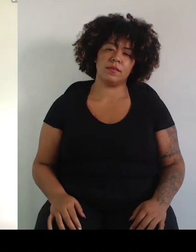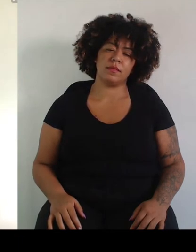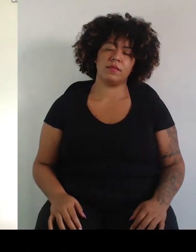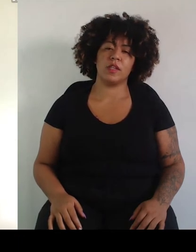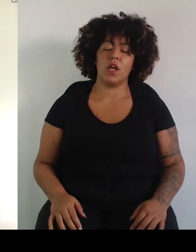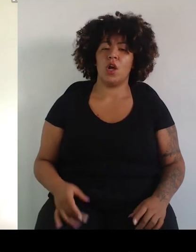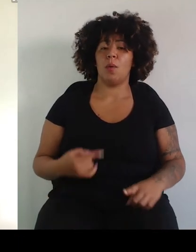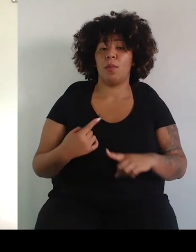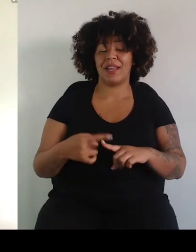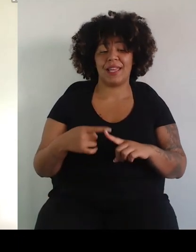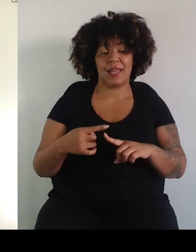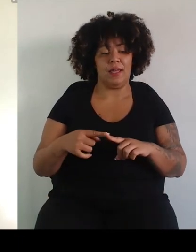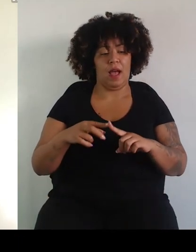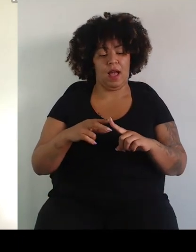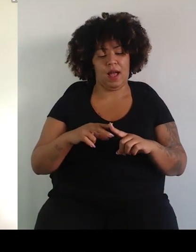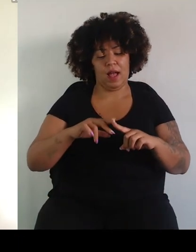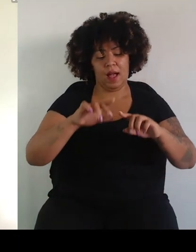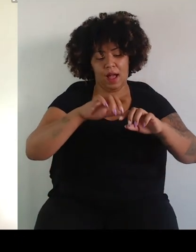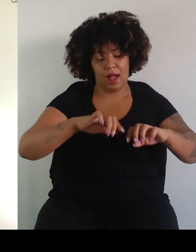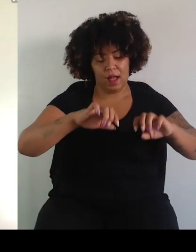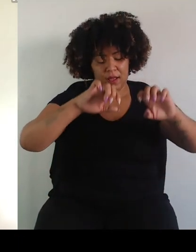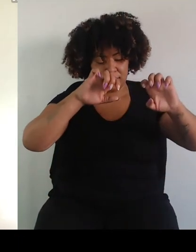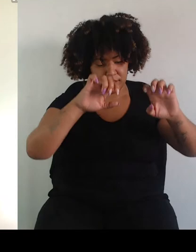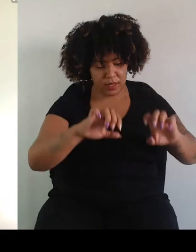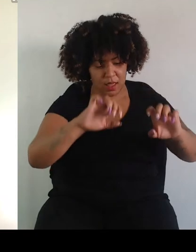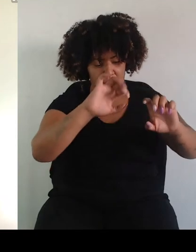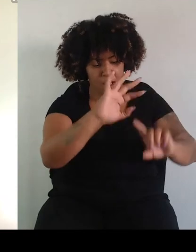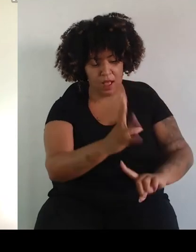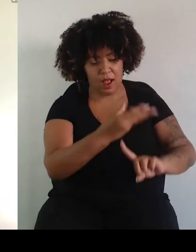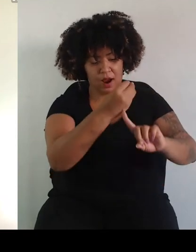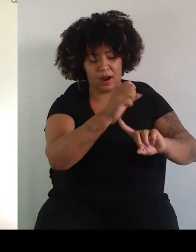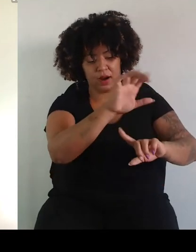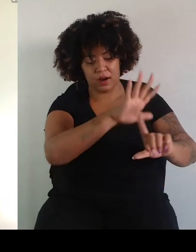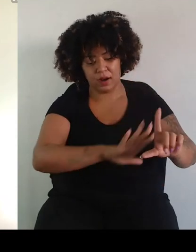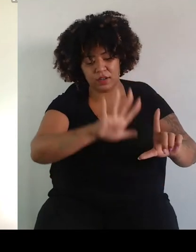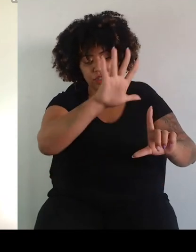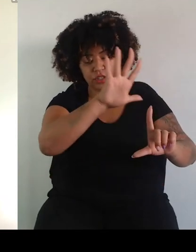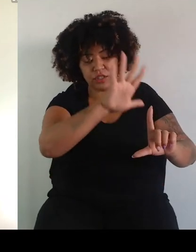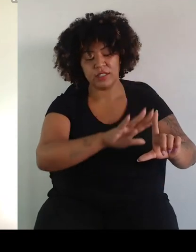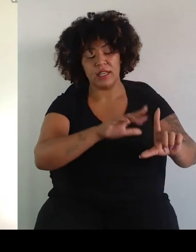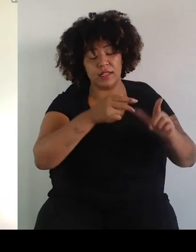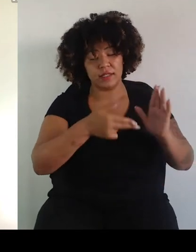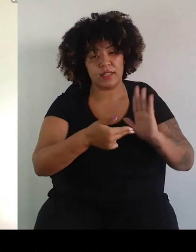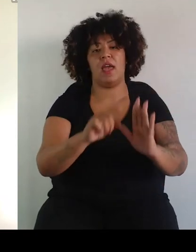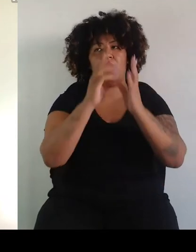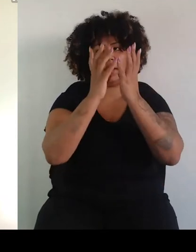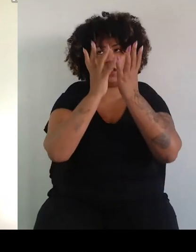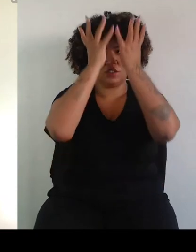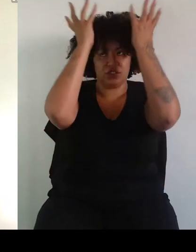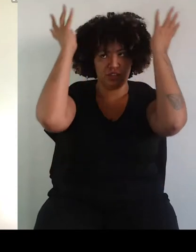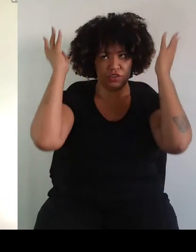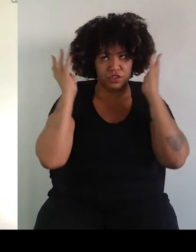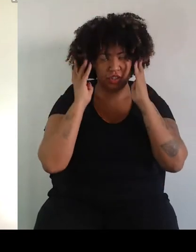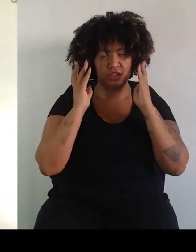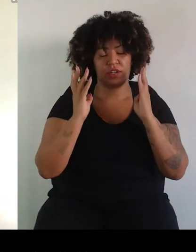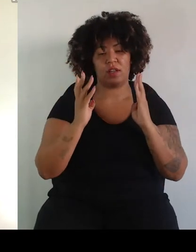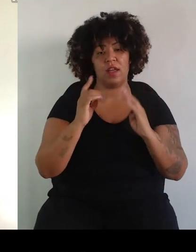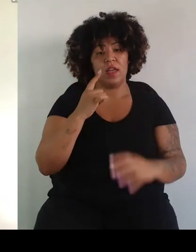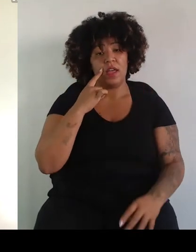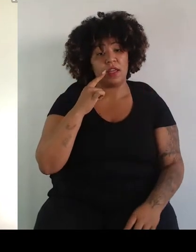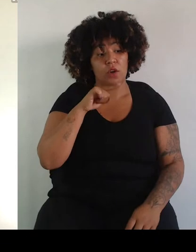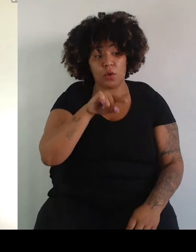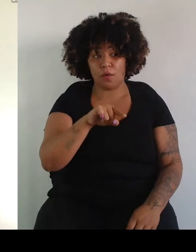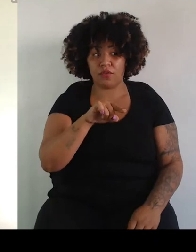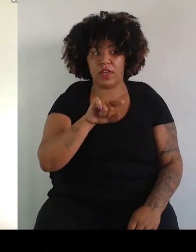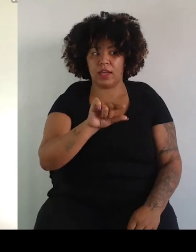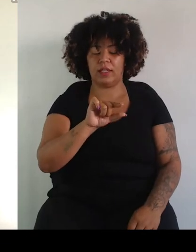obras pré-colombianas que não nunca teve uma postura racista mas